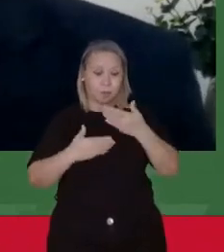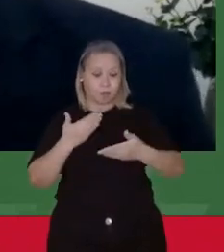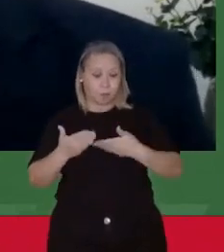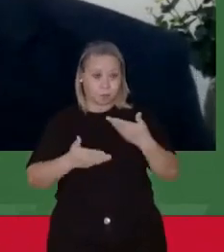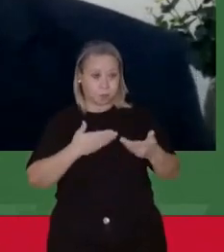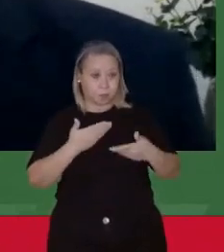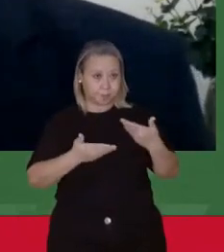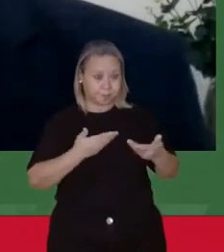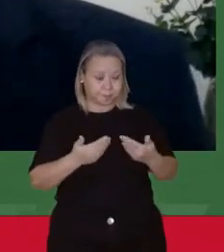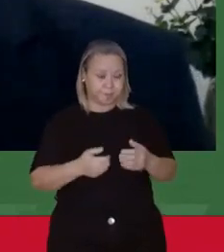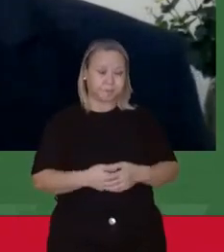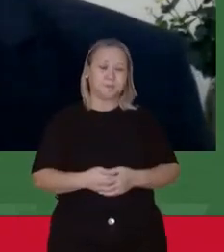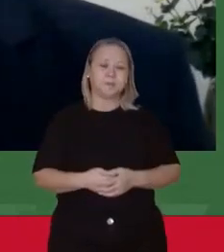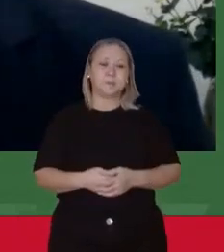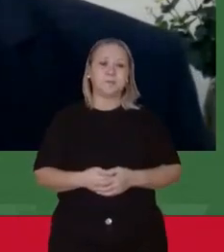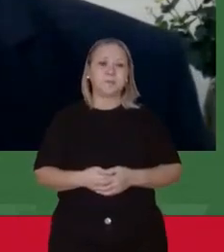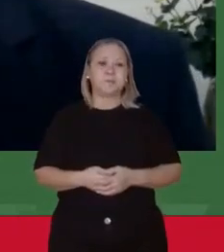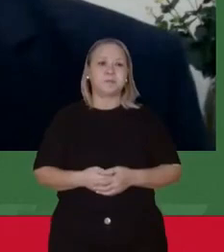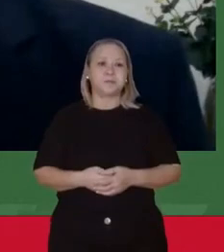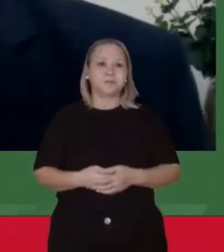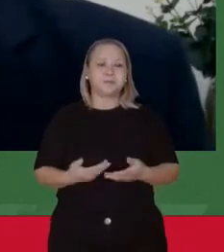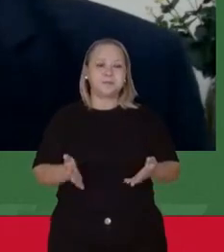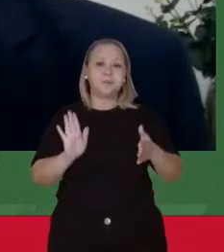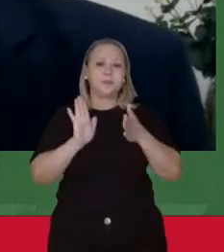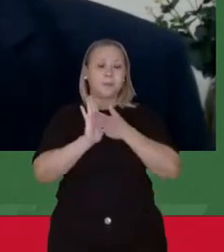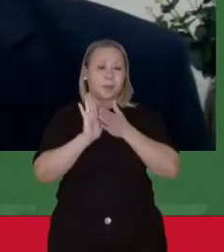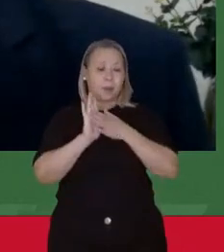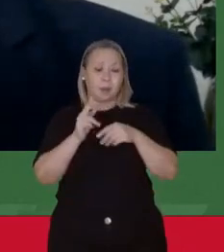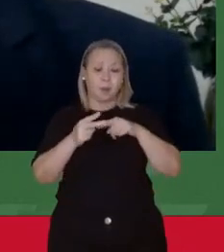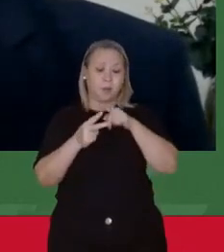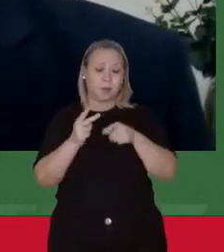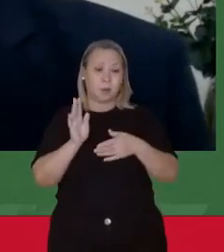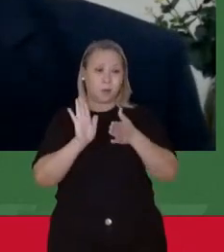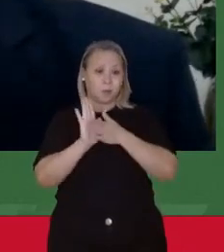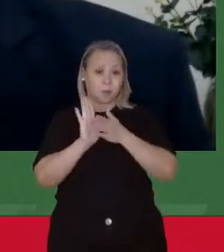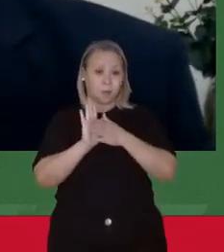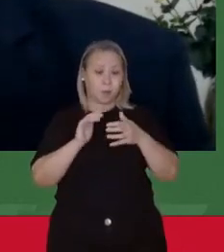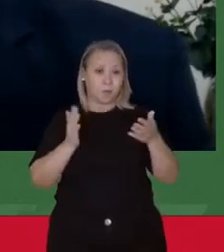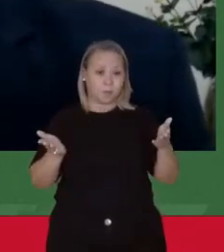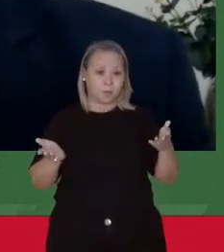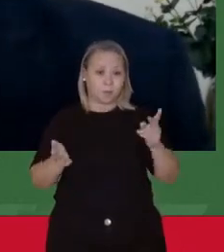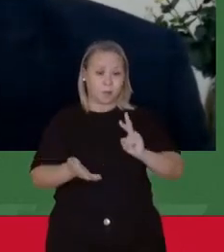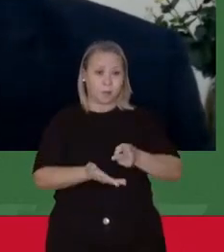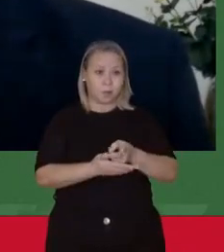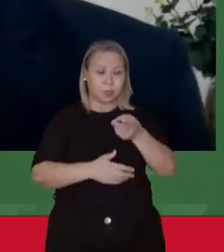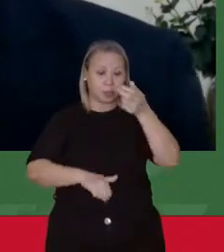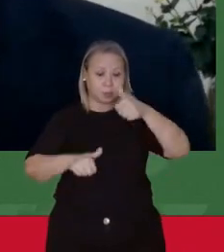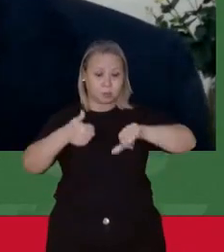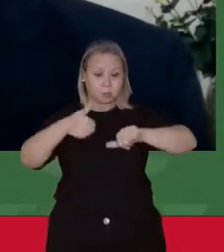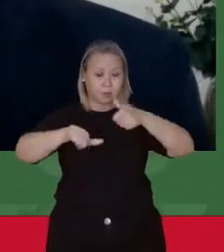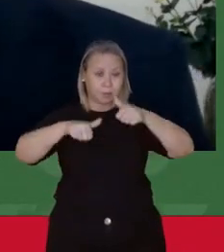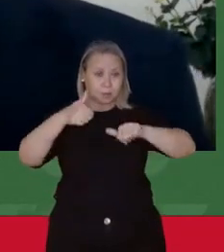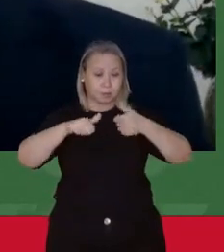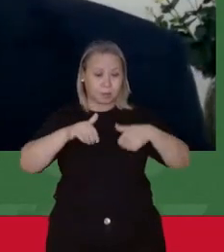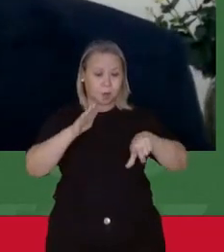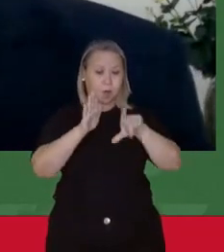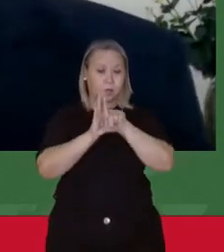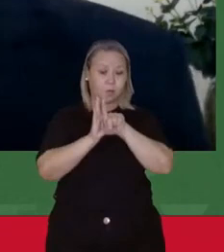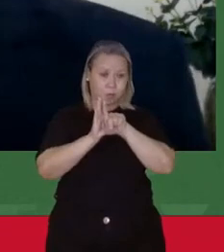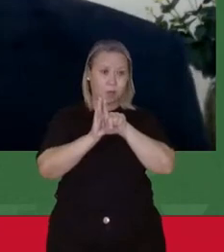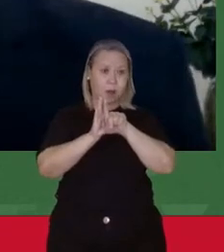Assunção, junto com o deputado Zaratini, que propõe a prorrogação da avaliação da lei de